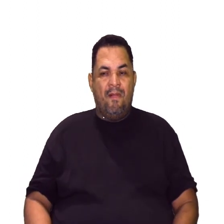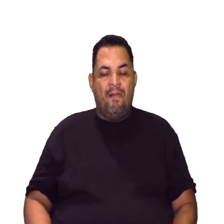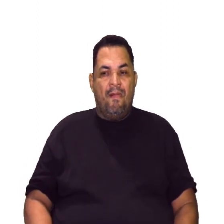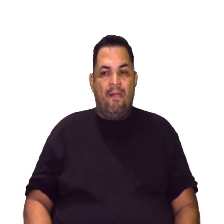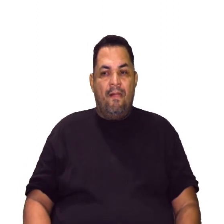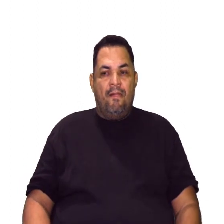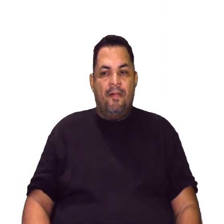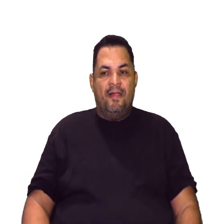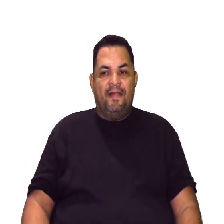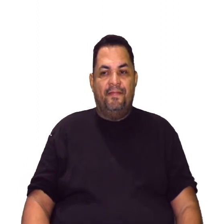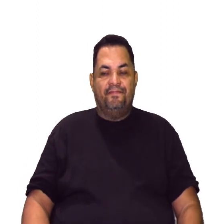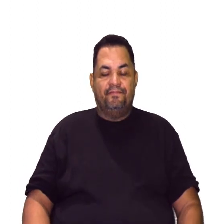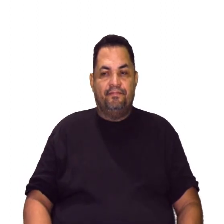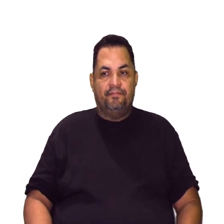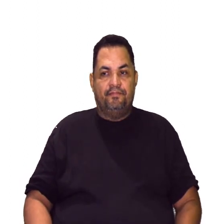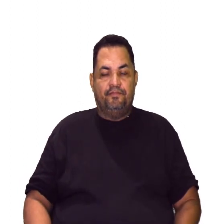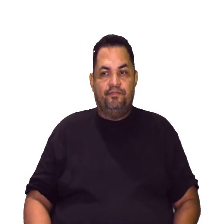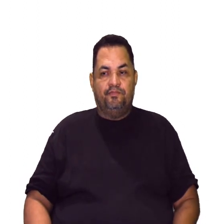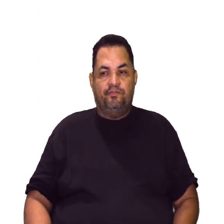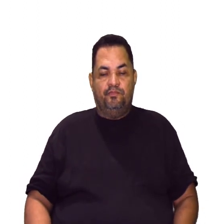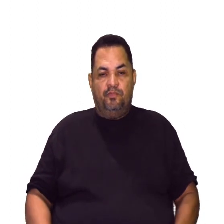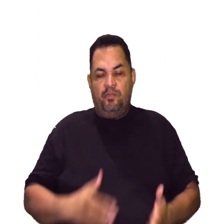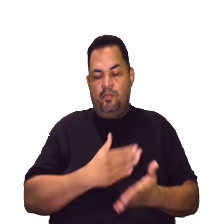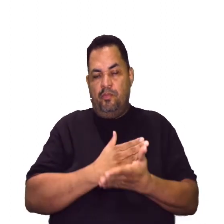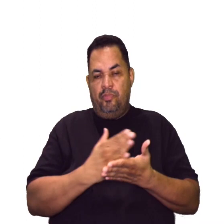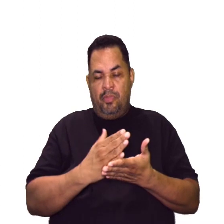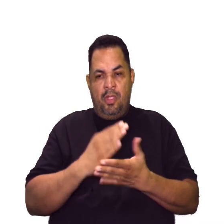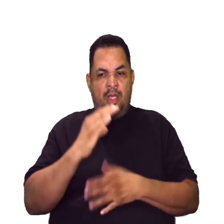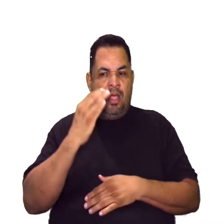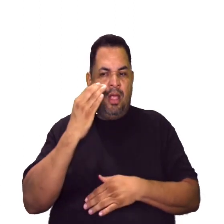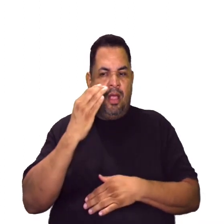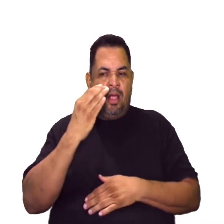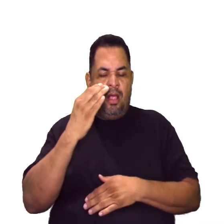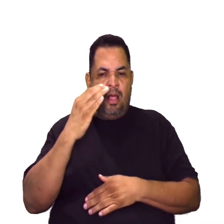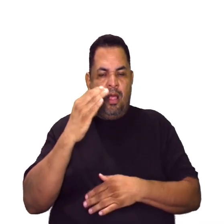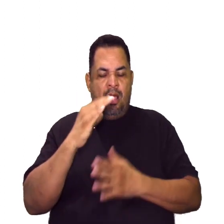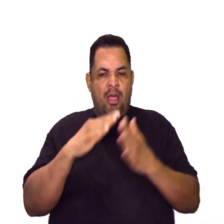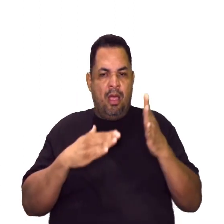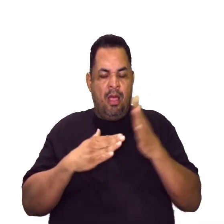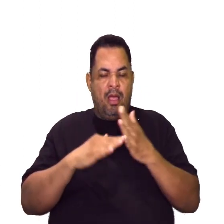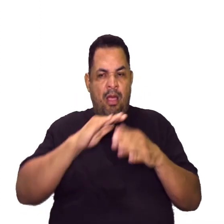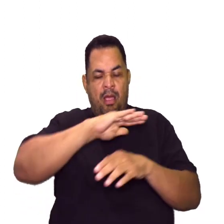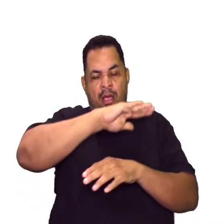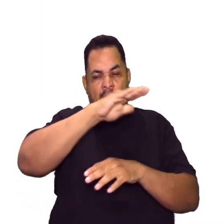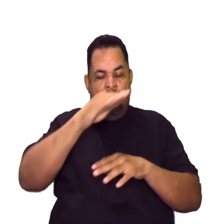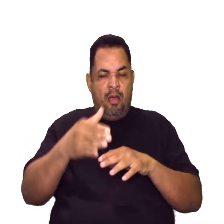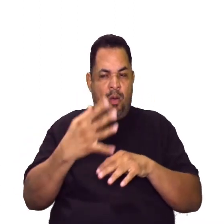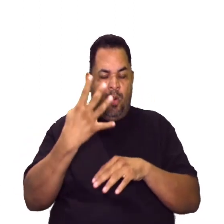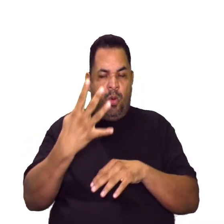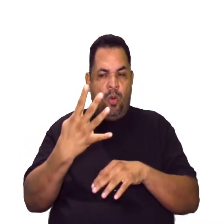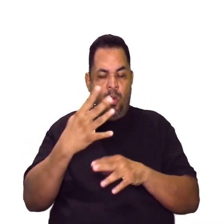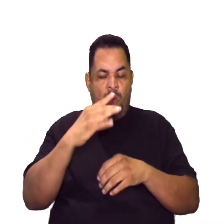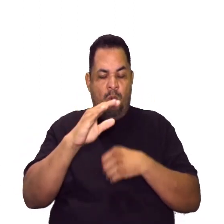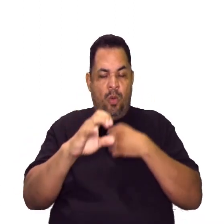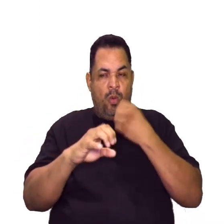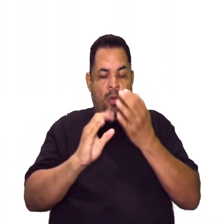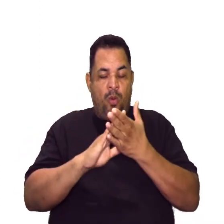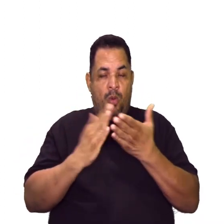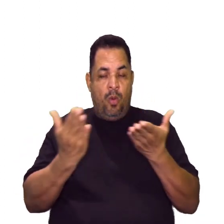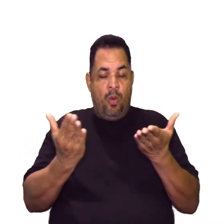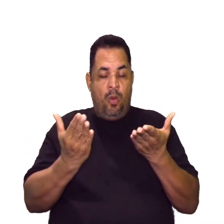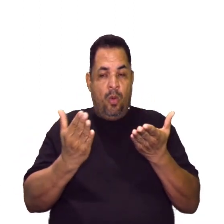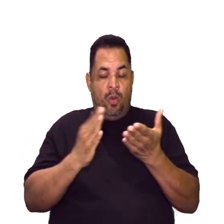CCl4 é tetraédrica, olha, começa com carbono. O carbono tem 4 elétrons na última camada. Então, aí você já